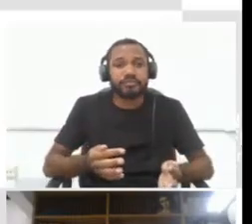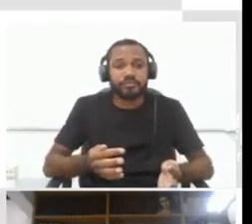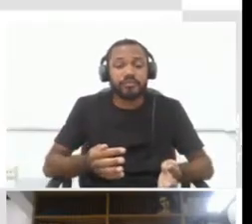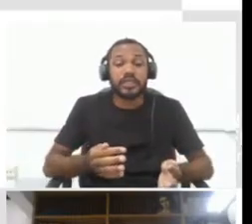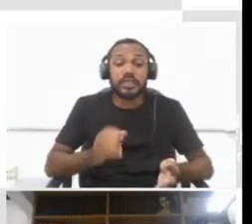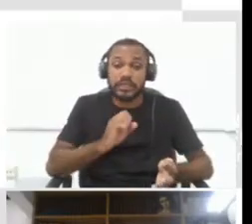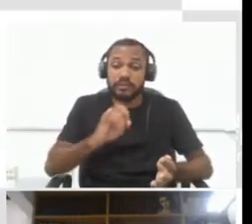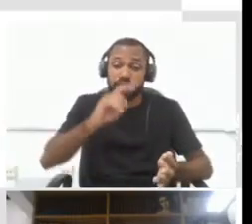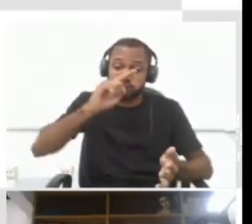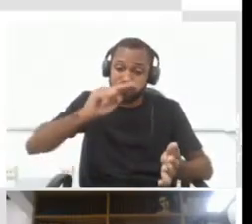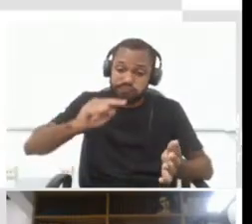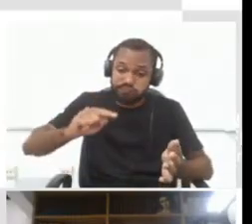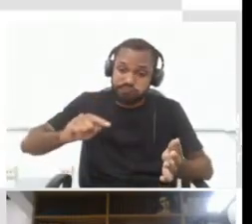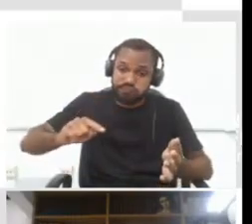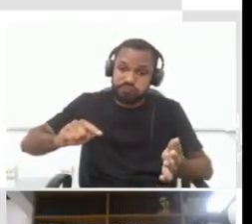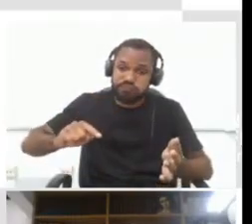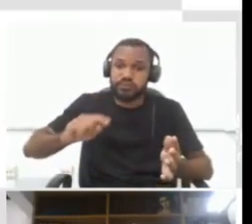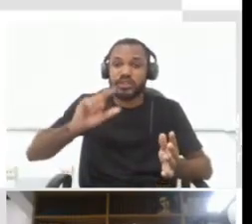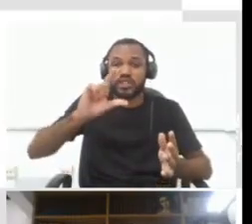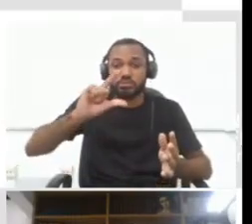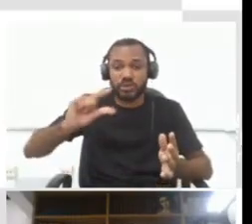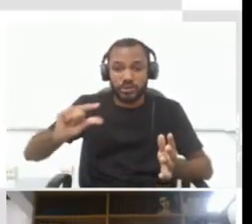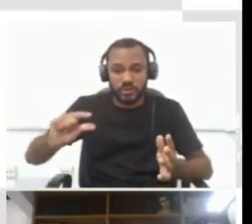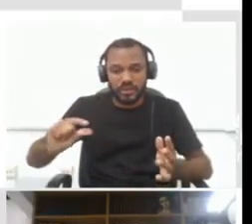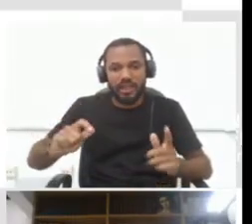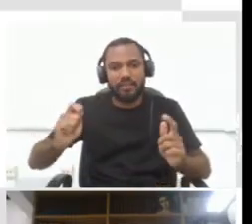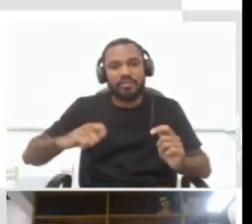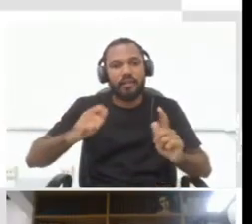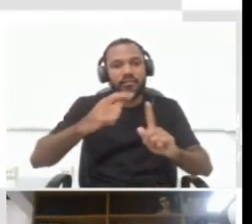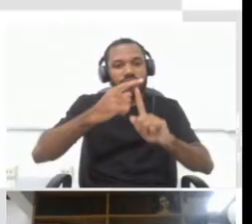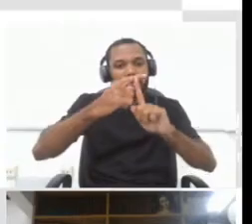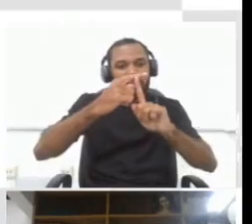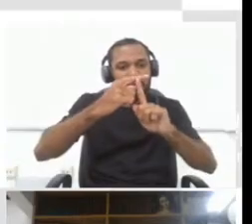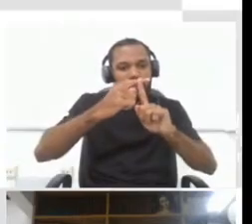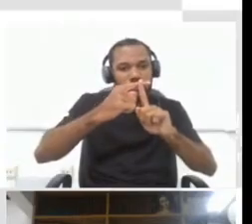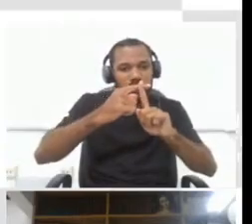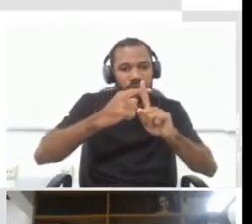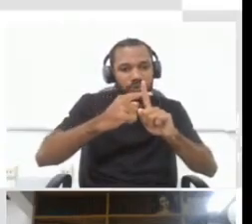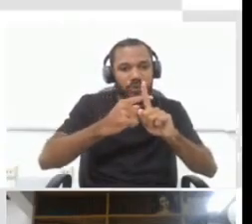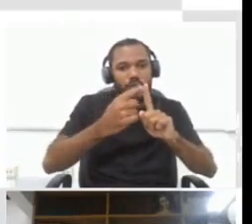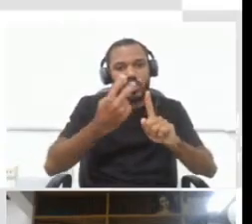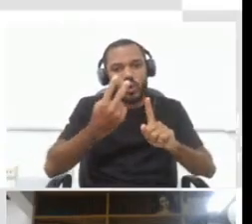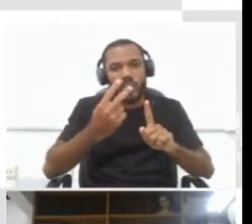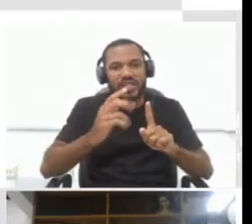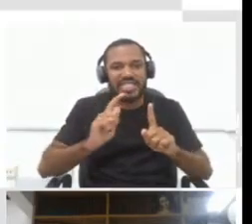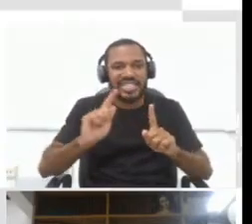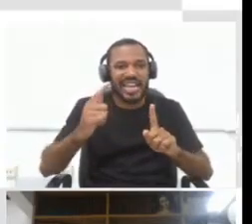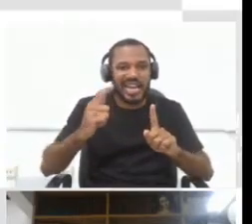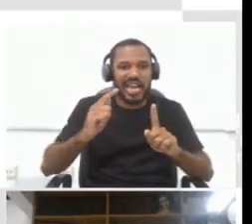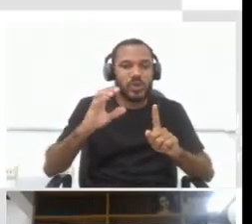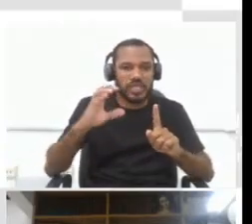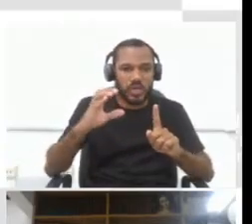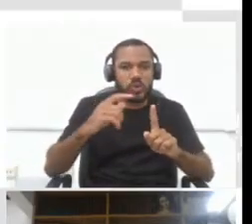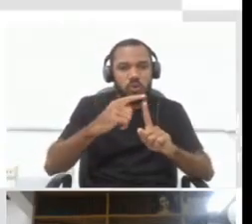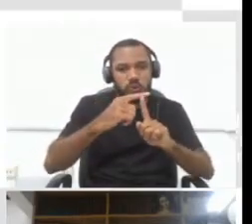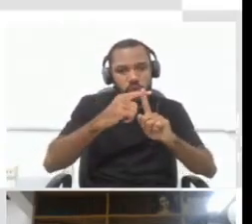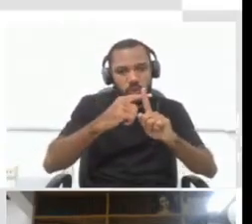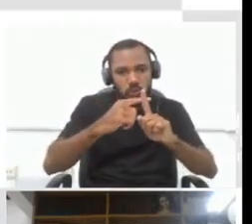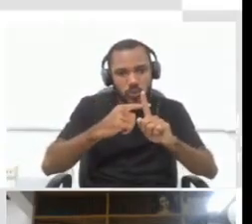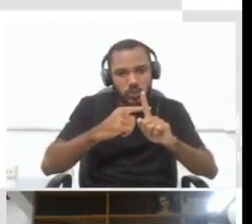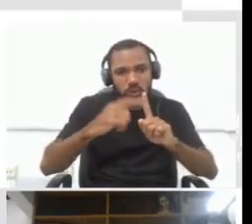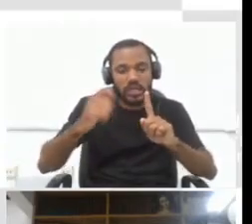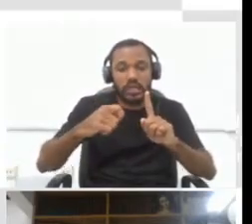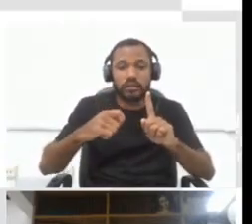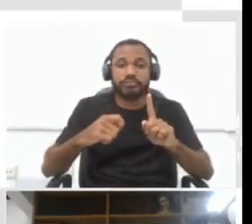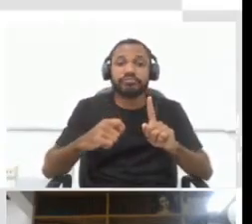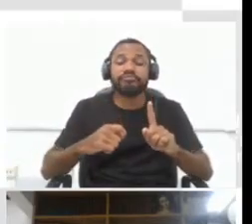Celsius, e aqui 1,5 graus Celsius. Né? Então, nós teríamos que estar nessa trajetória aqui, e nós estamos, na